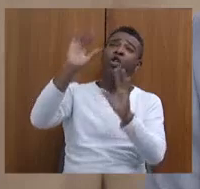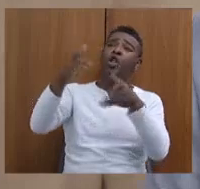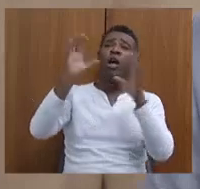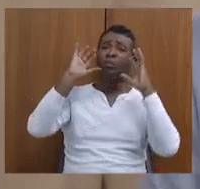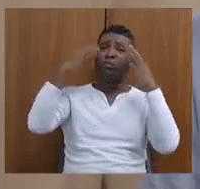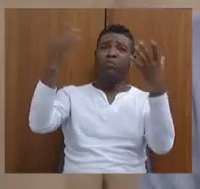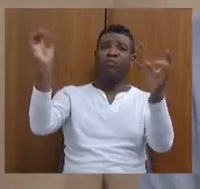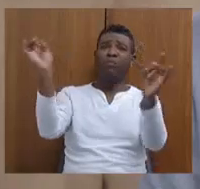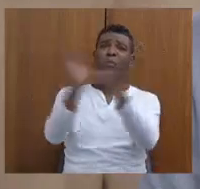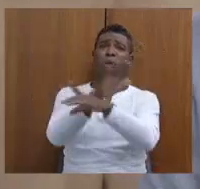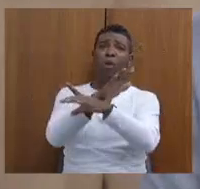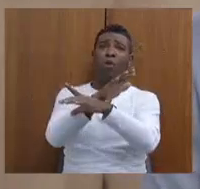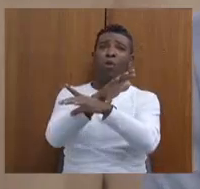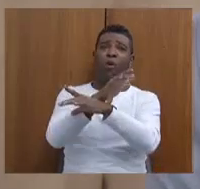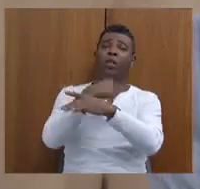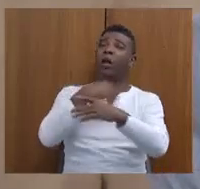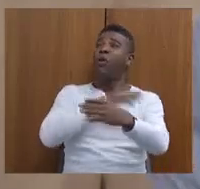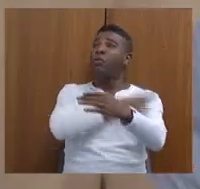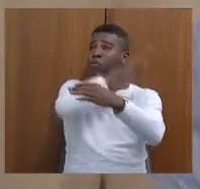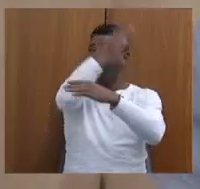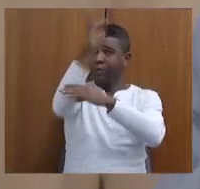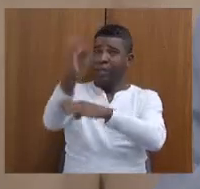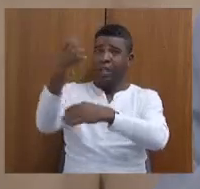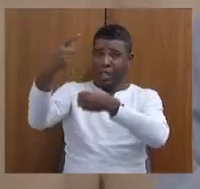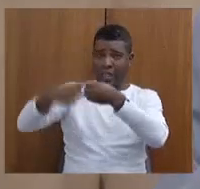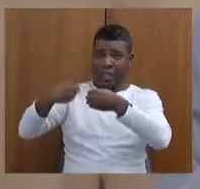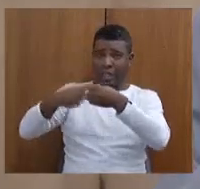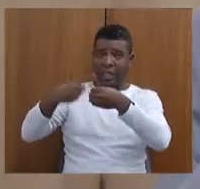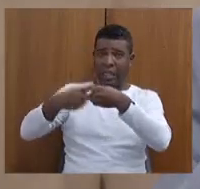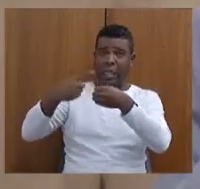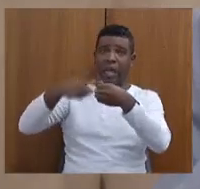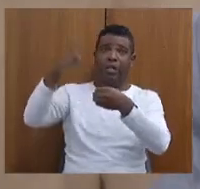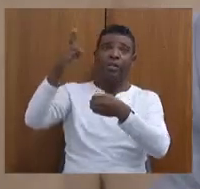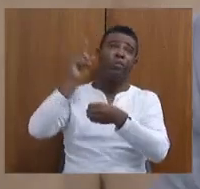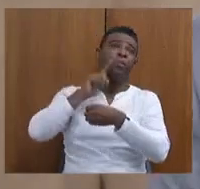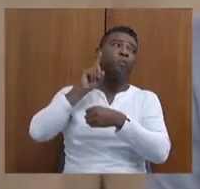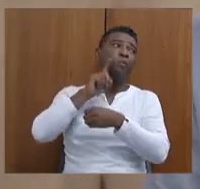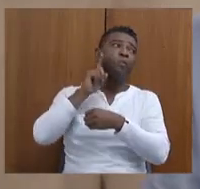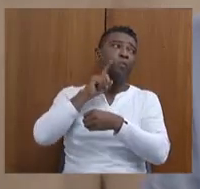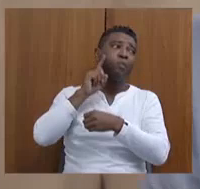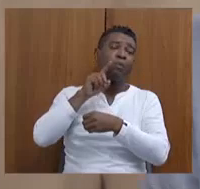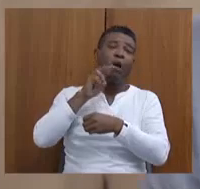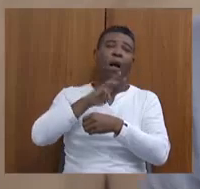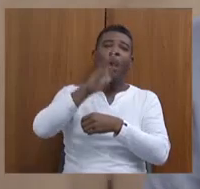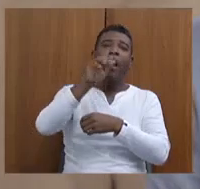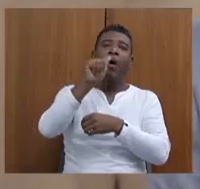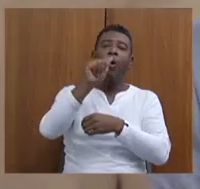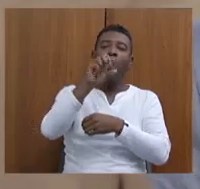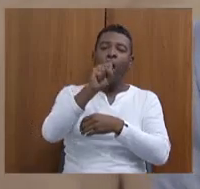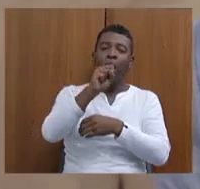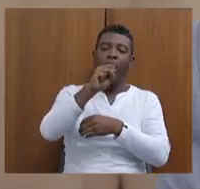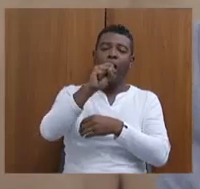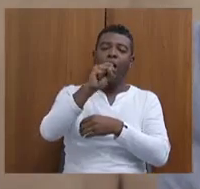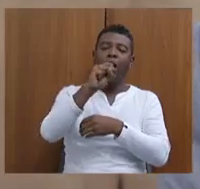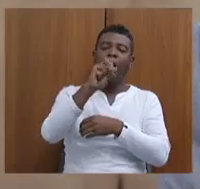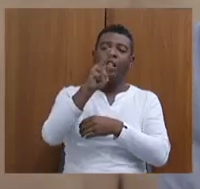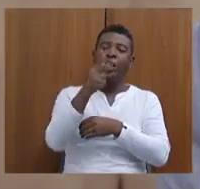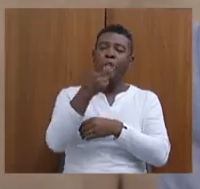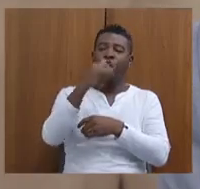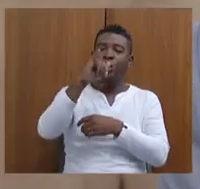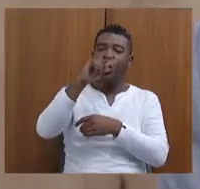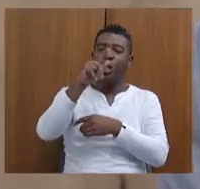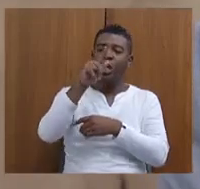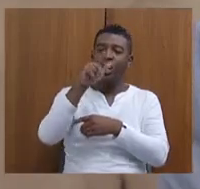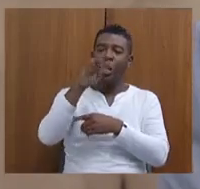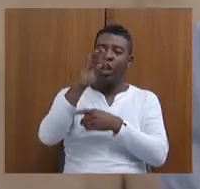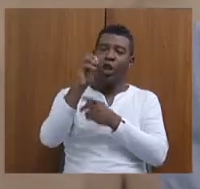Então essa nossa ida Washington economizou os cofres públicos um milhão e meio de reais de um